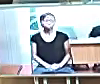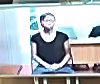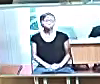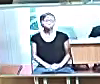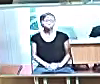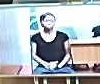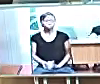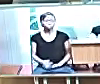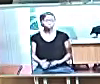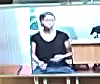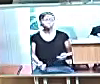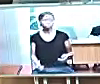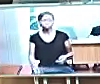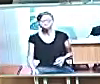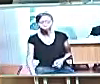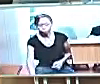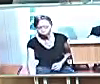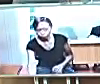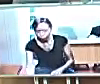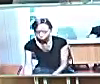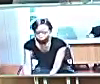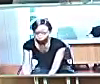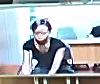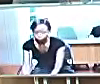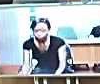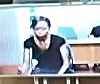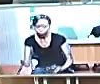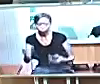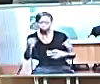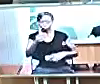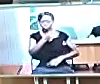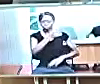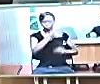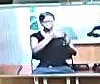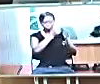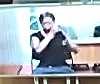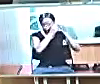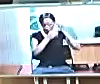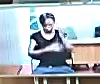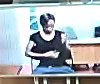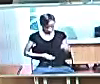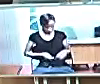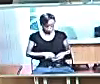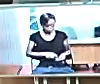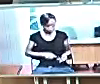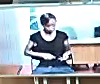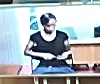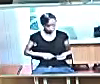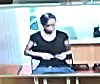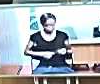passa a ser a primeira fase da terceira parte da reunião que compreende a audiência pública